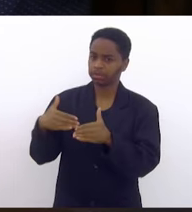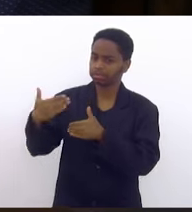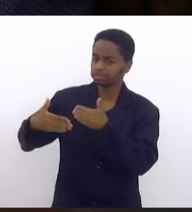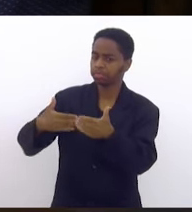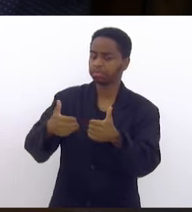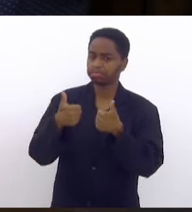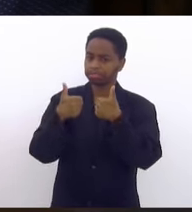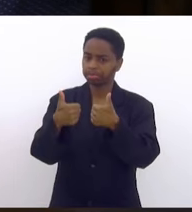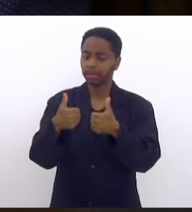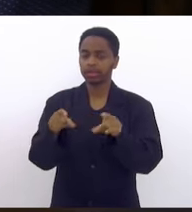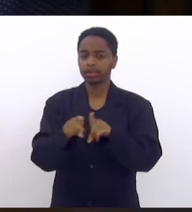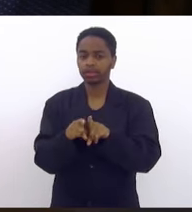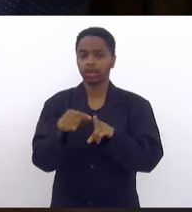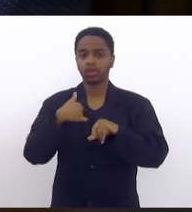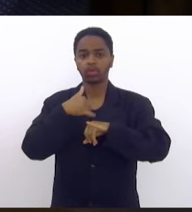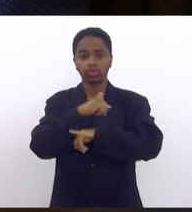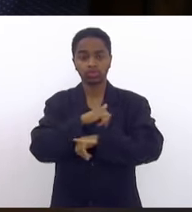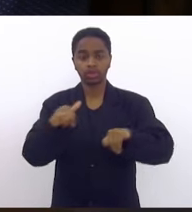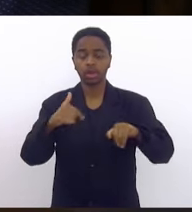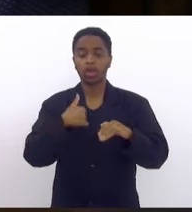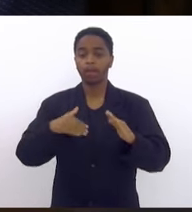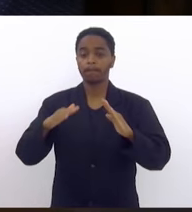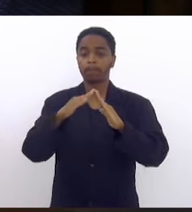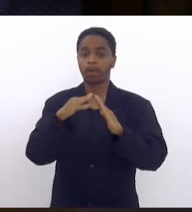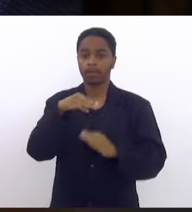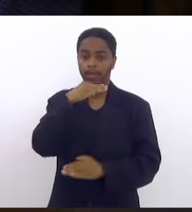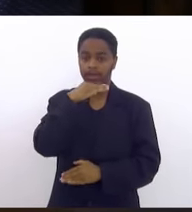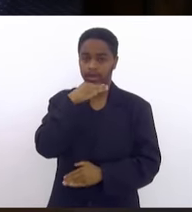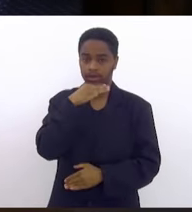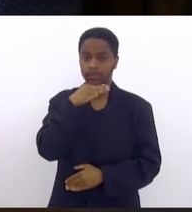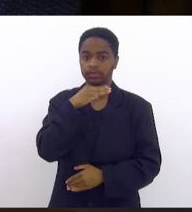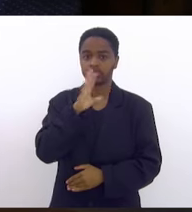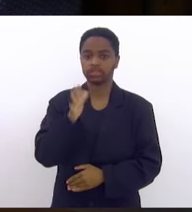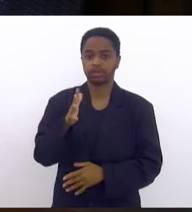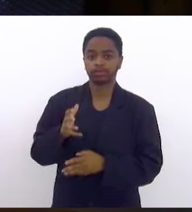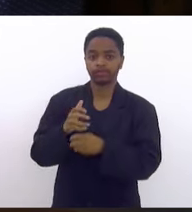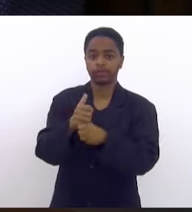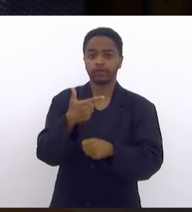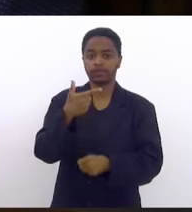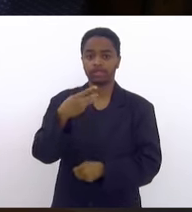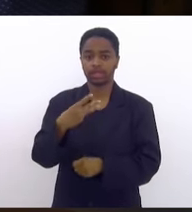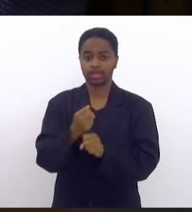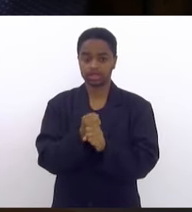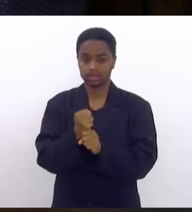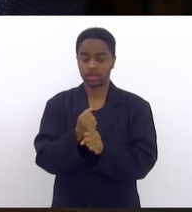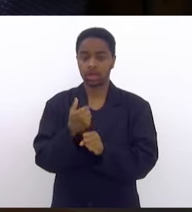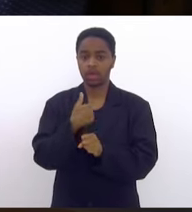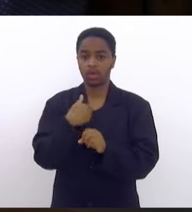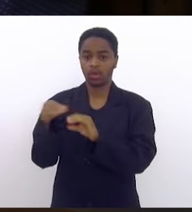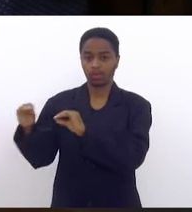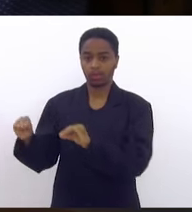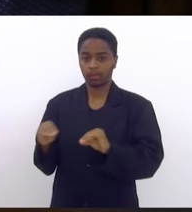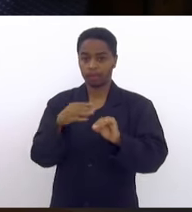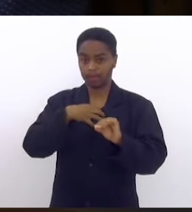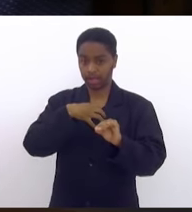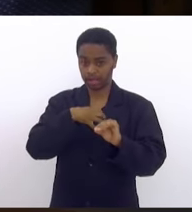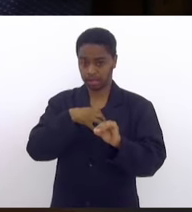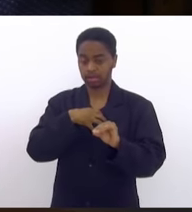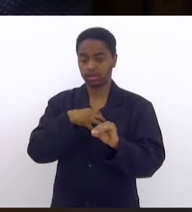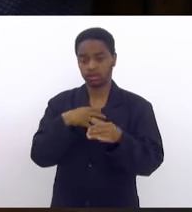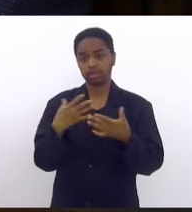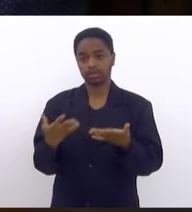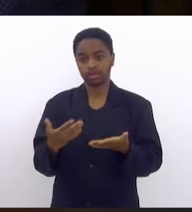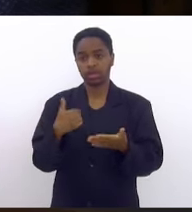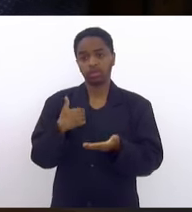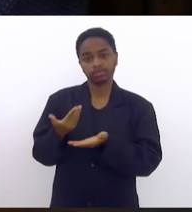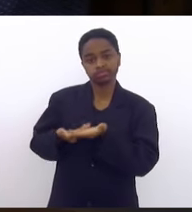dizer que eu moro em Mangaratiba, moro em Itacuruçá há 23 anos. Eu vim da Bahia e passei a me envolver